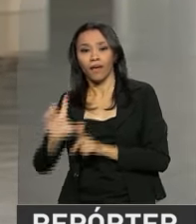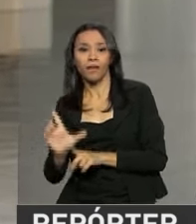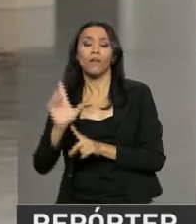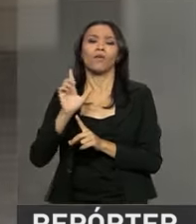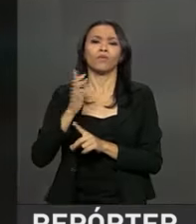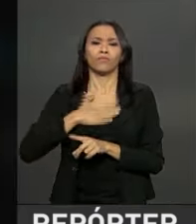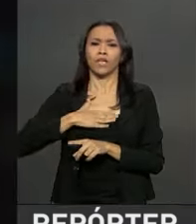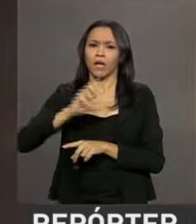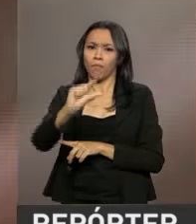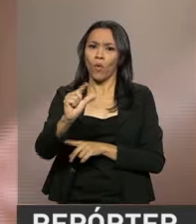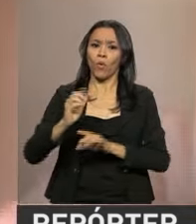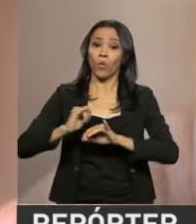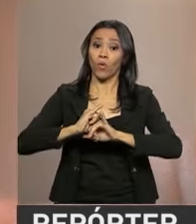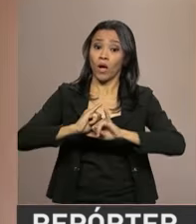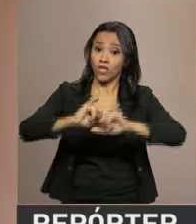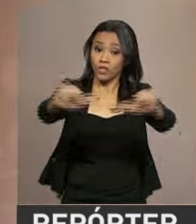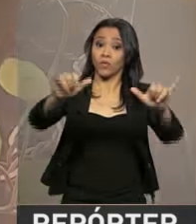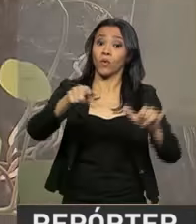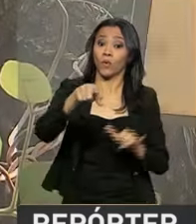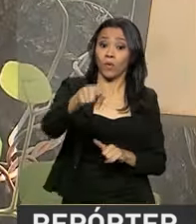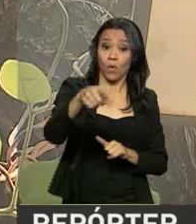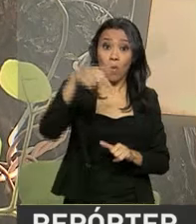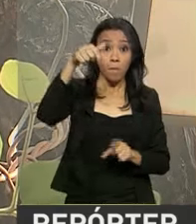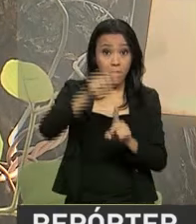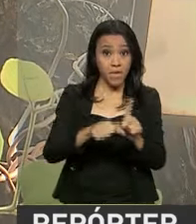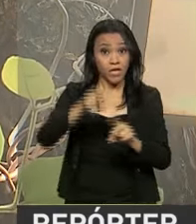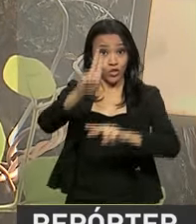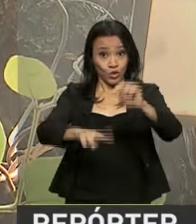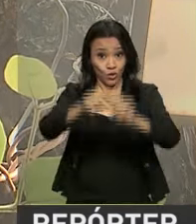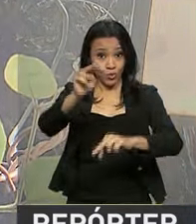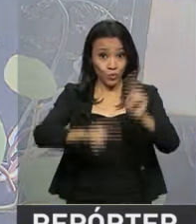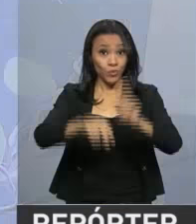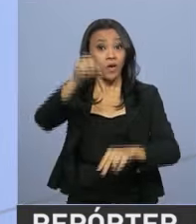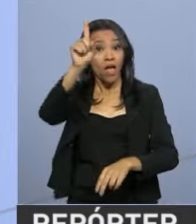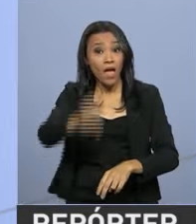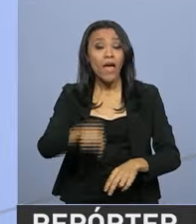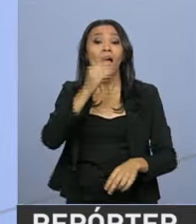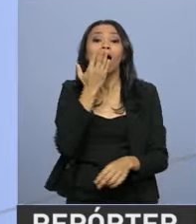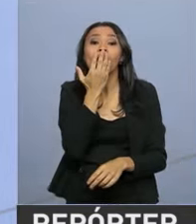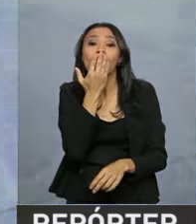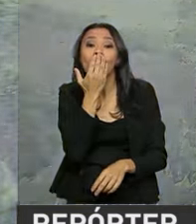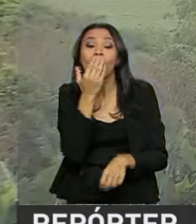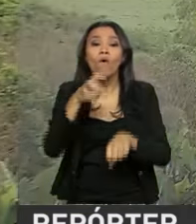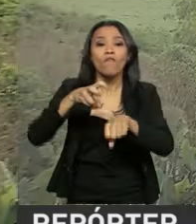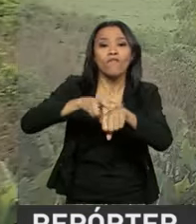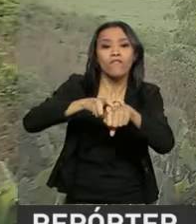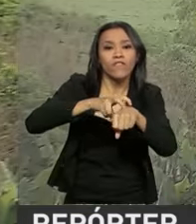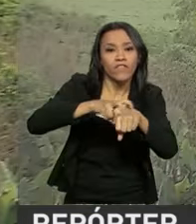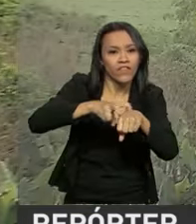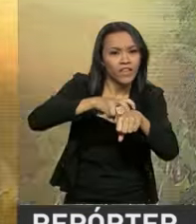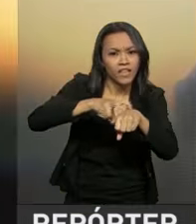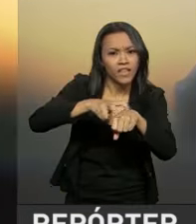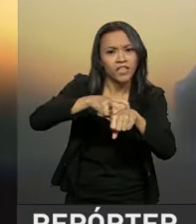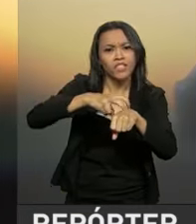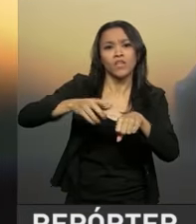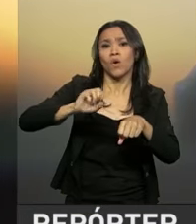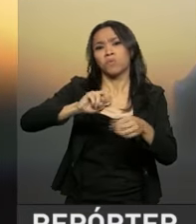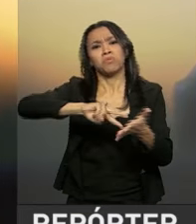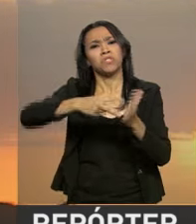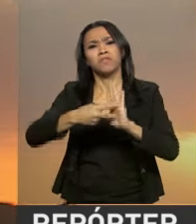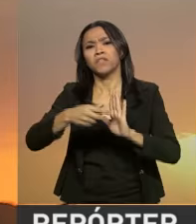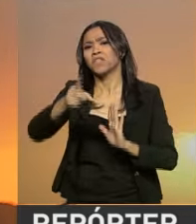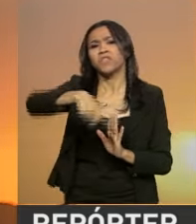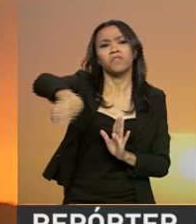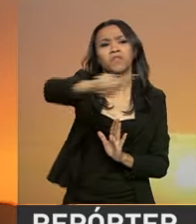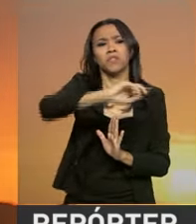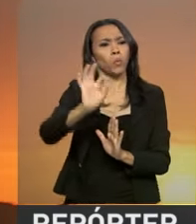pouco que a bandeira tarifária em vigor para o mês de junho vai ser verde, ou seja, sem nenhum custo adicional para os consumidores. A